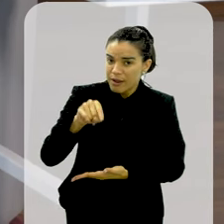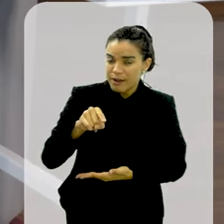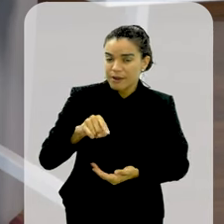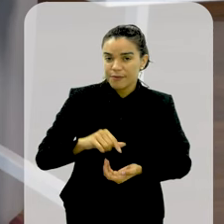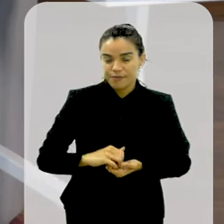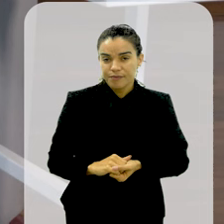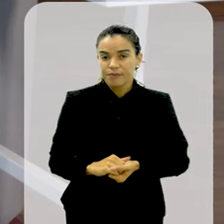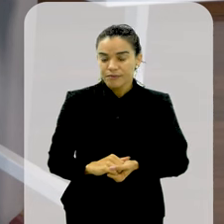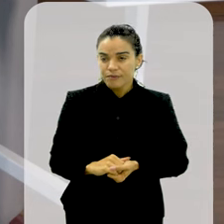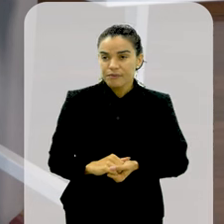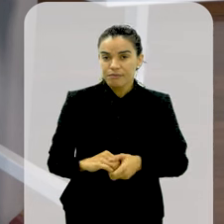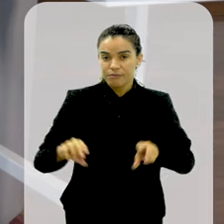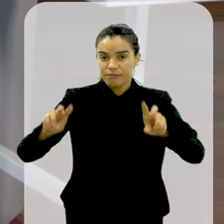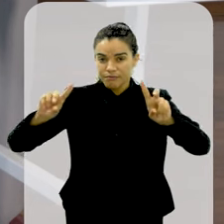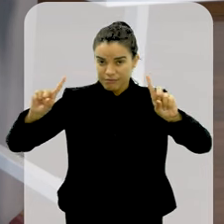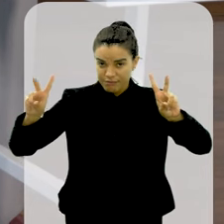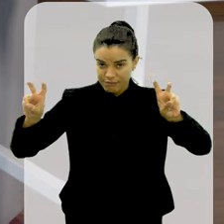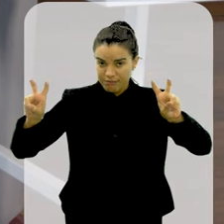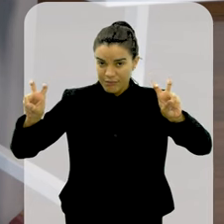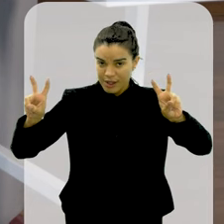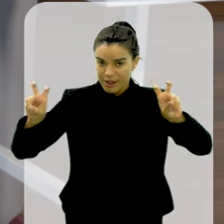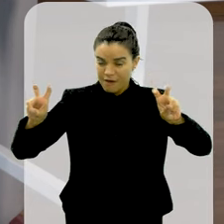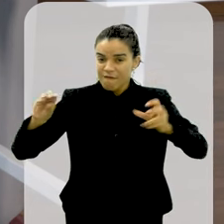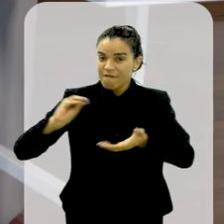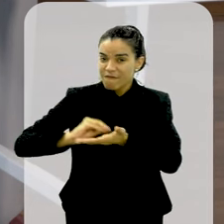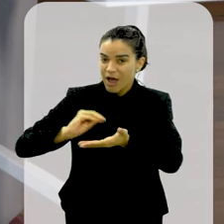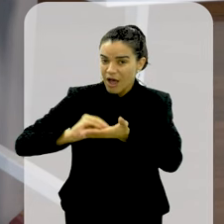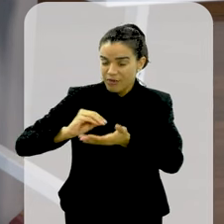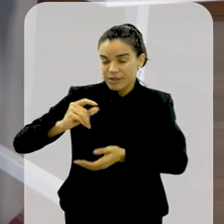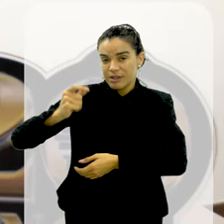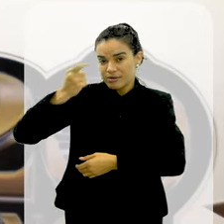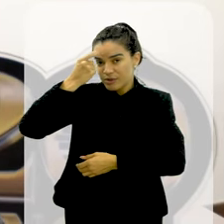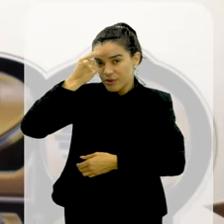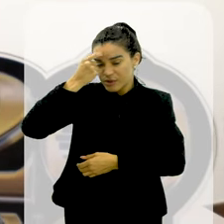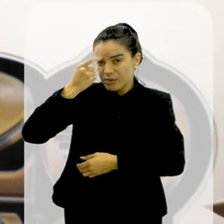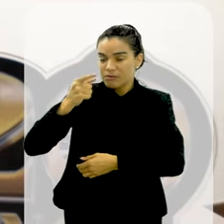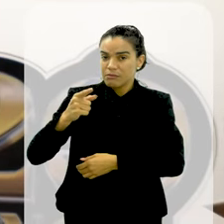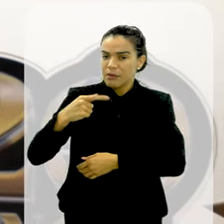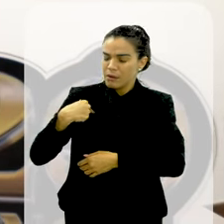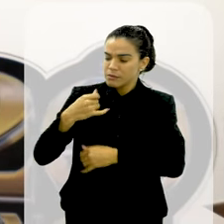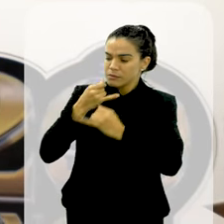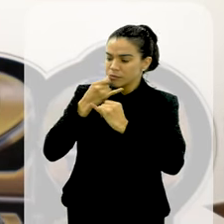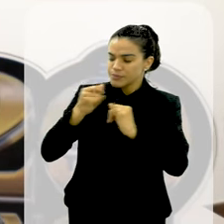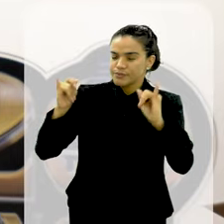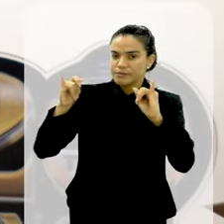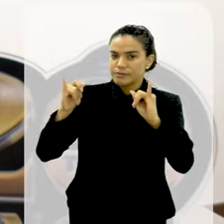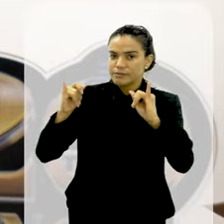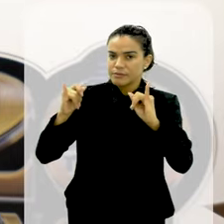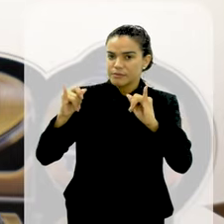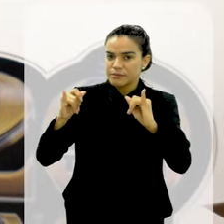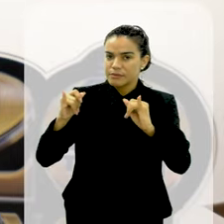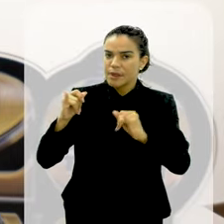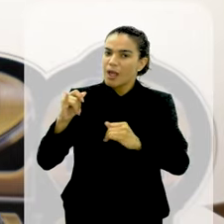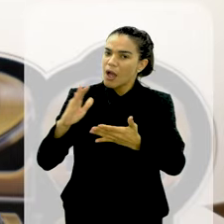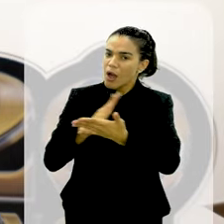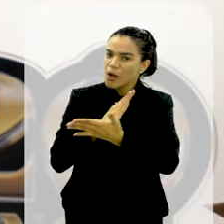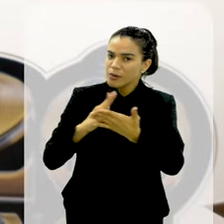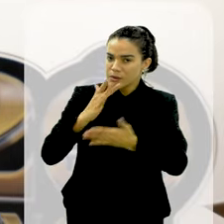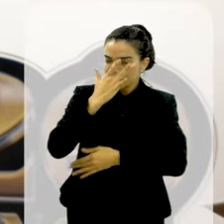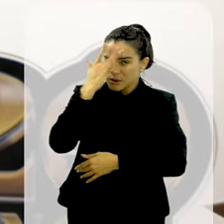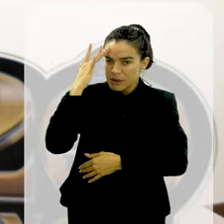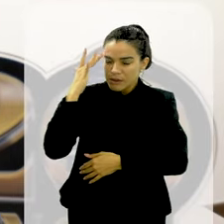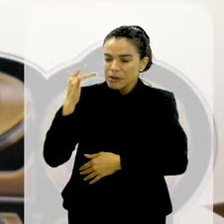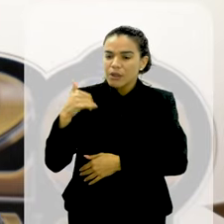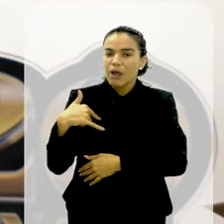E essa, entre aspas, ignorância carnavalesca, às vezes me assombra. Tem gente que acha